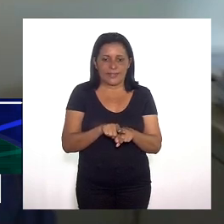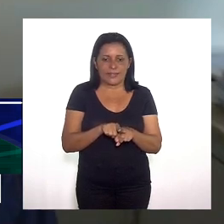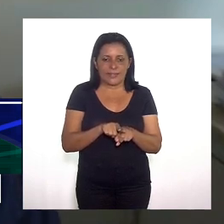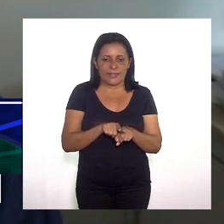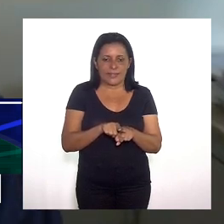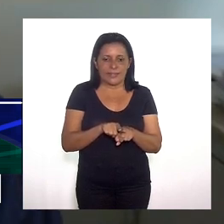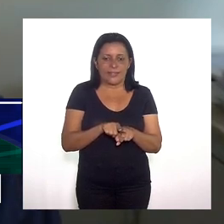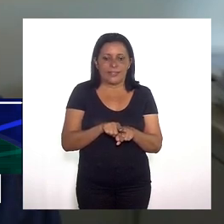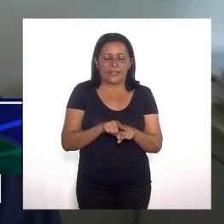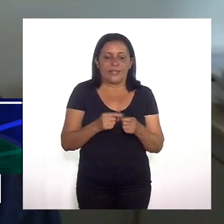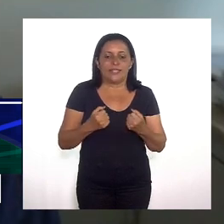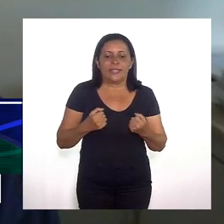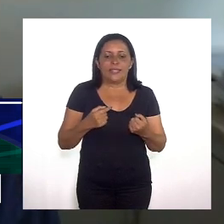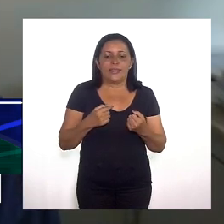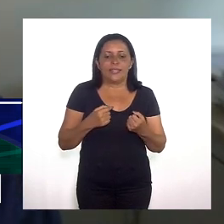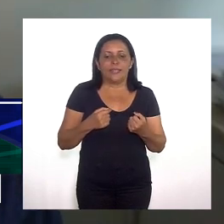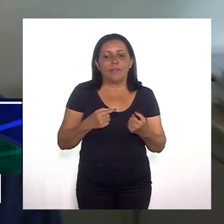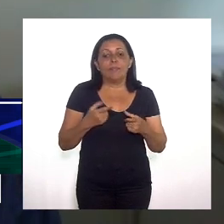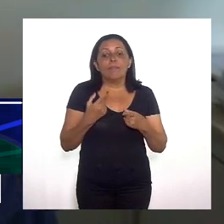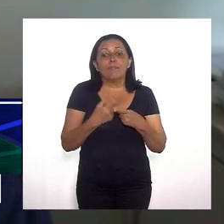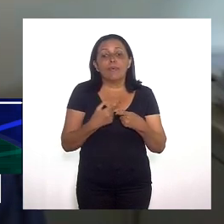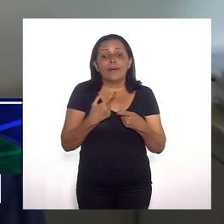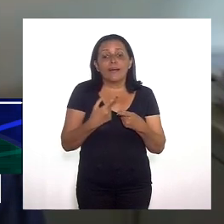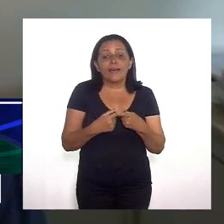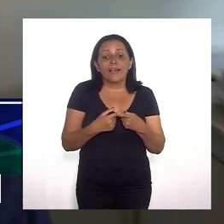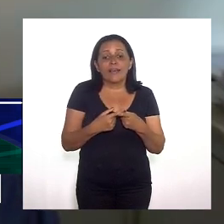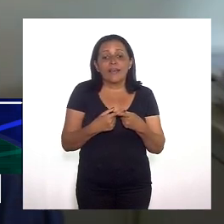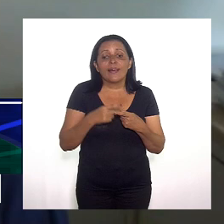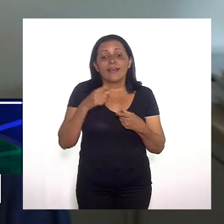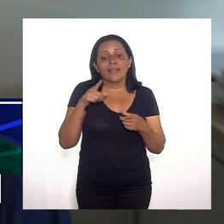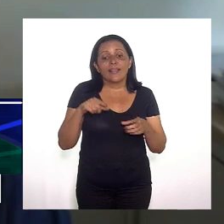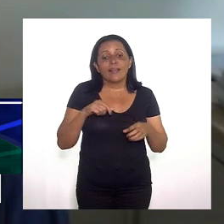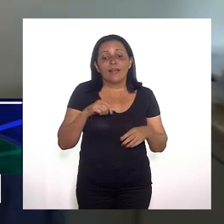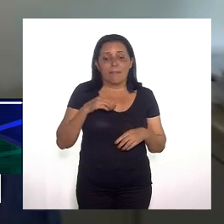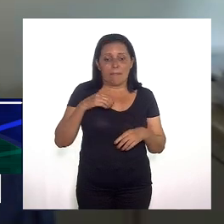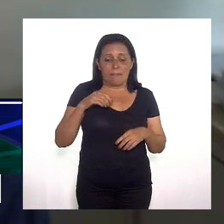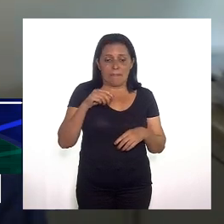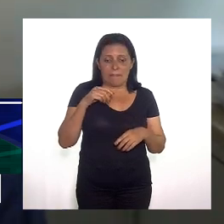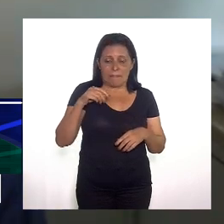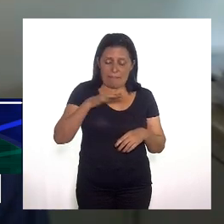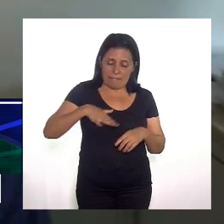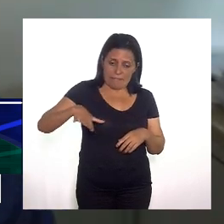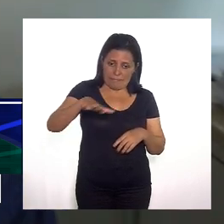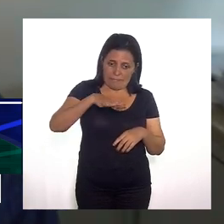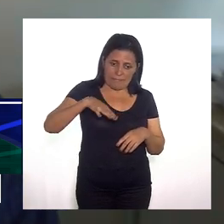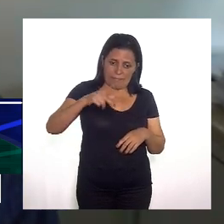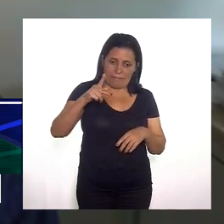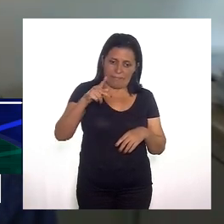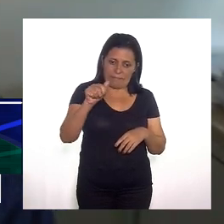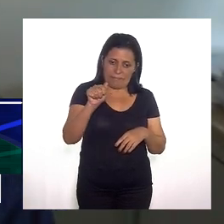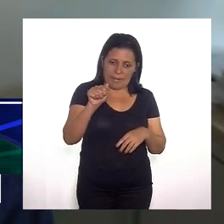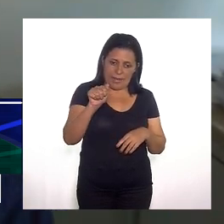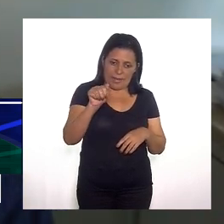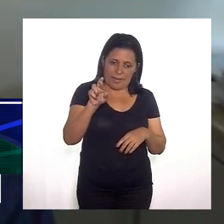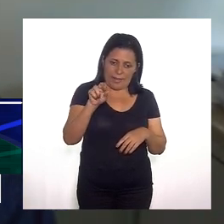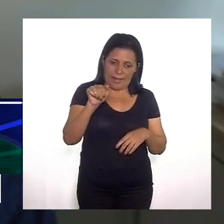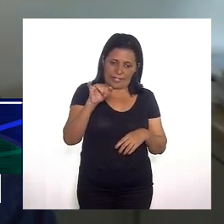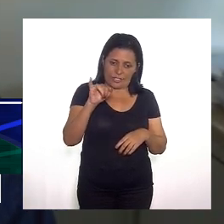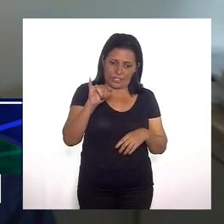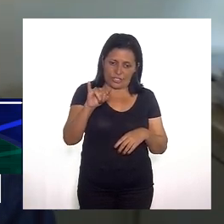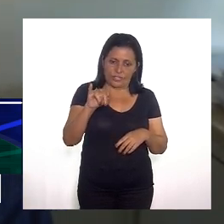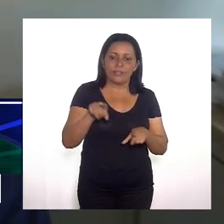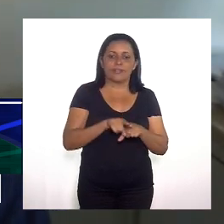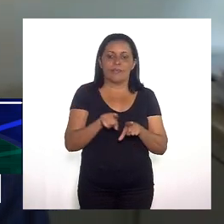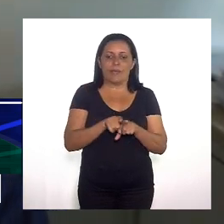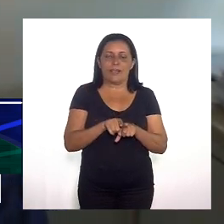né, e também até, por que não dizer, Paraty também. Né? E essa interligação